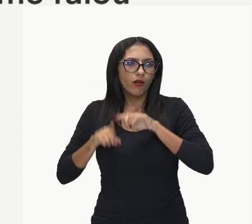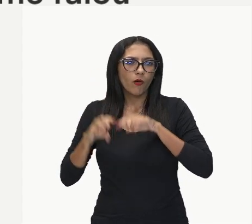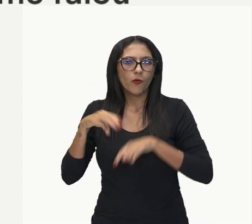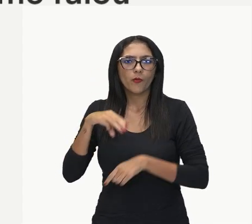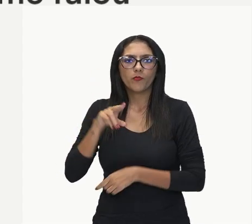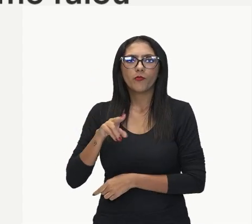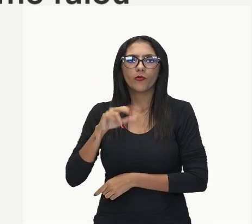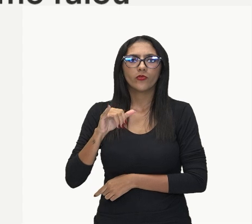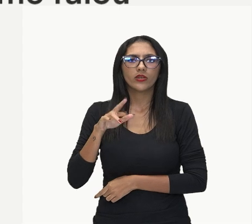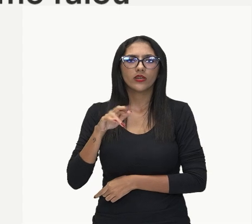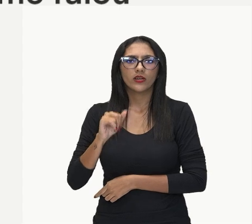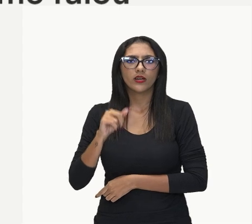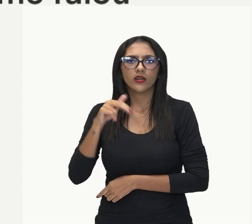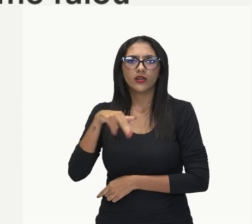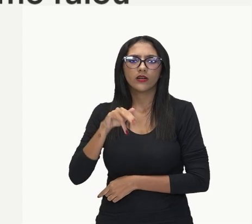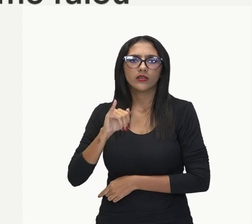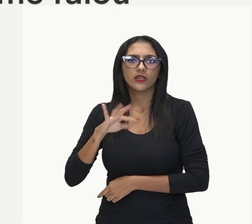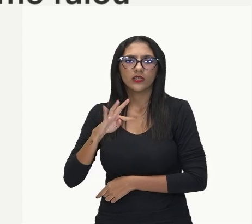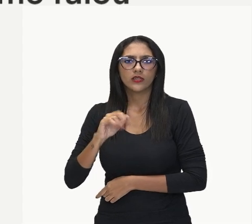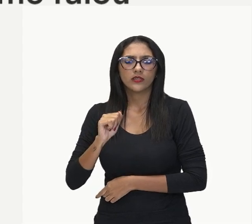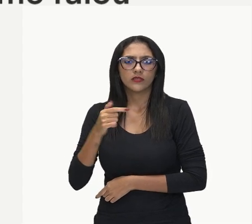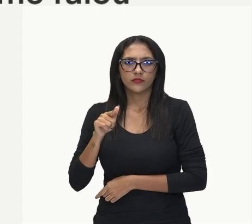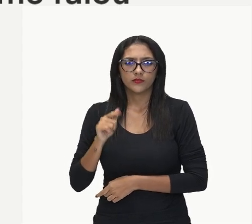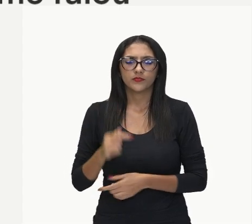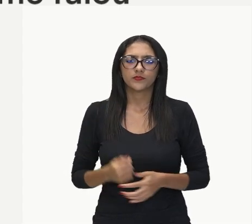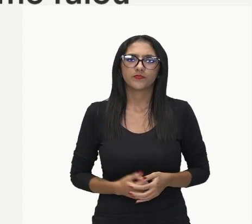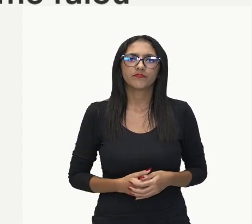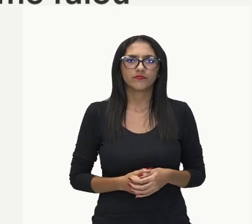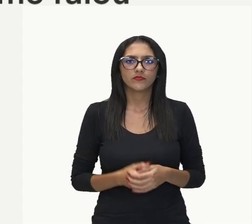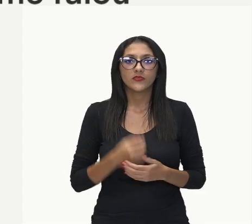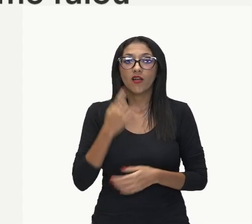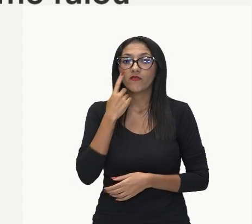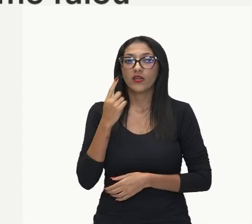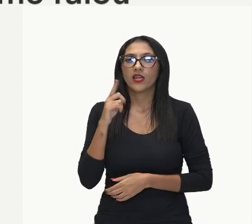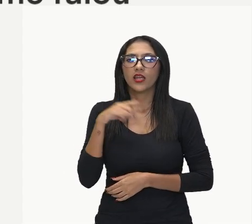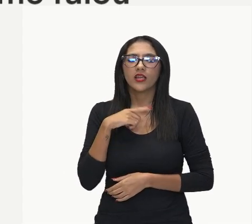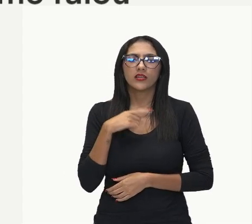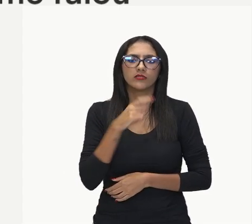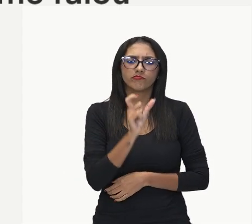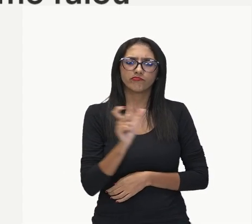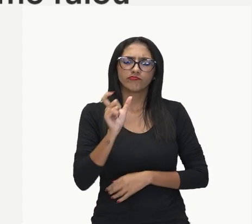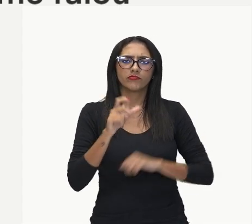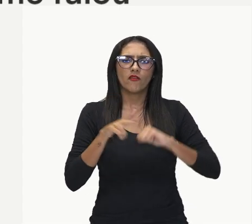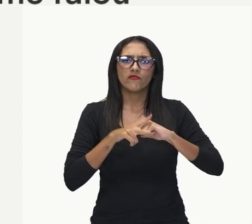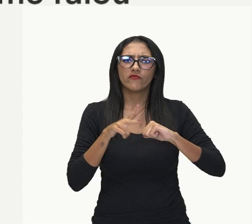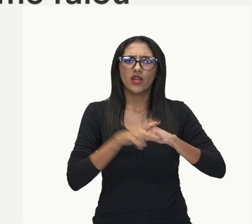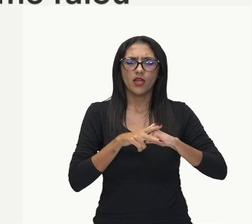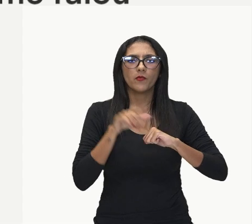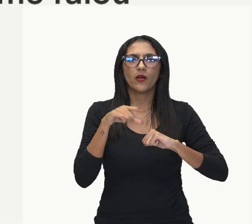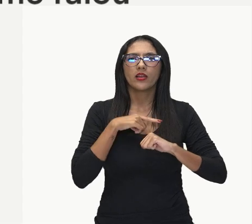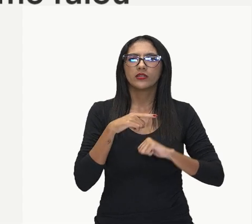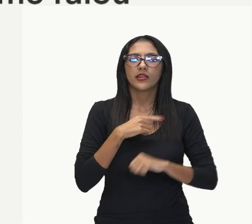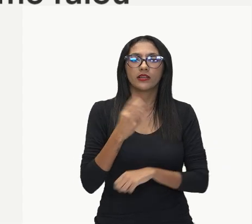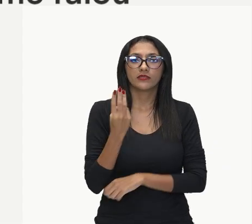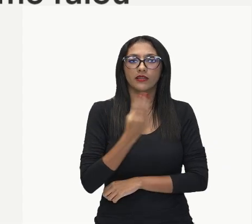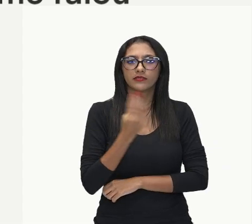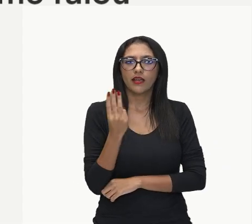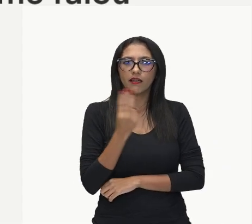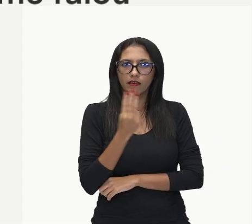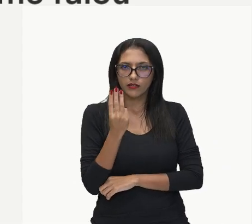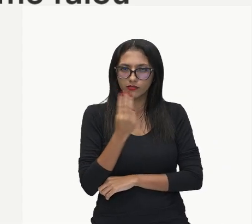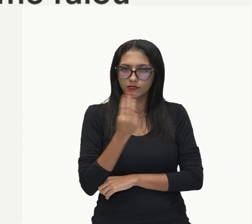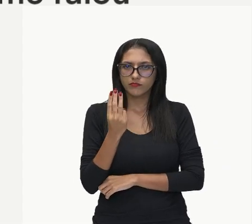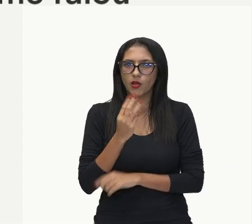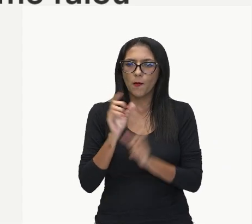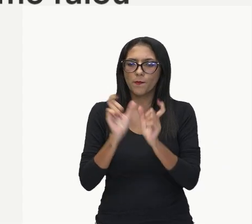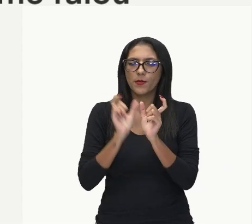olha só o verbo, perceba que este verbo está na terceira pessoa, certo? Isso é importante.